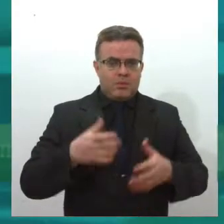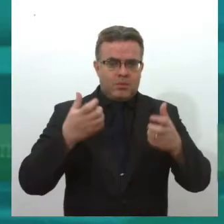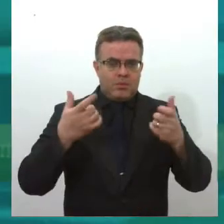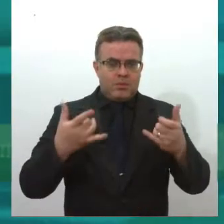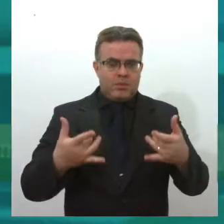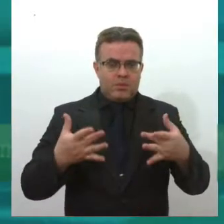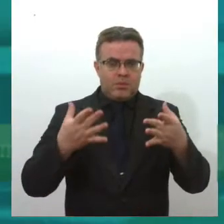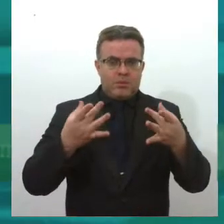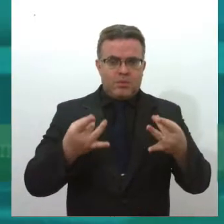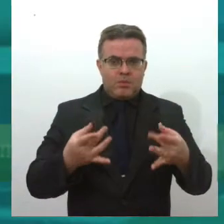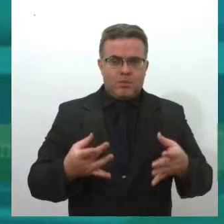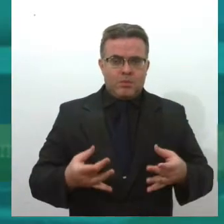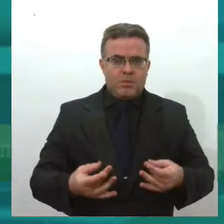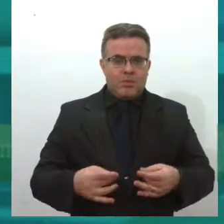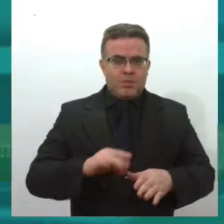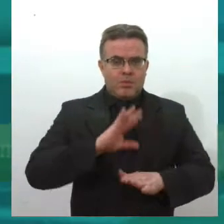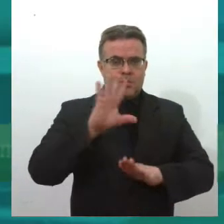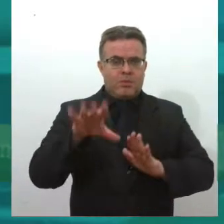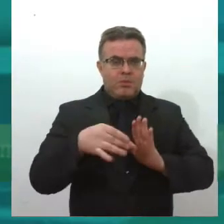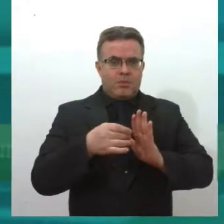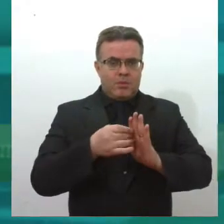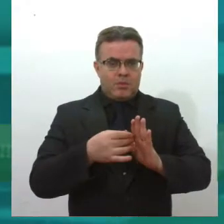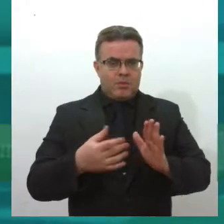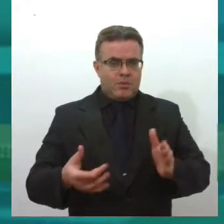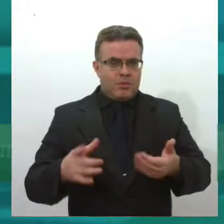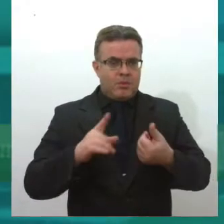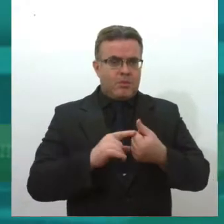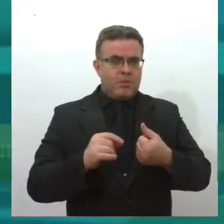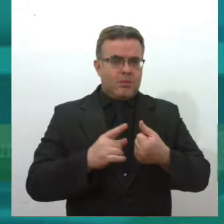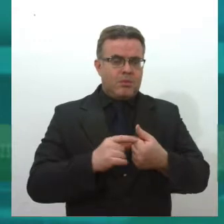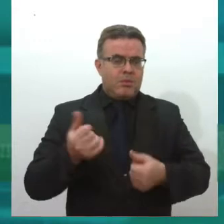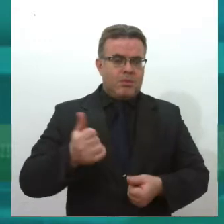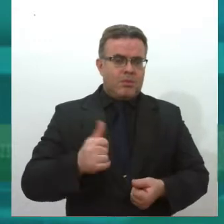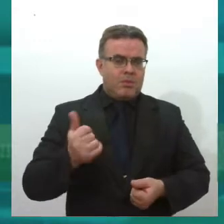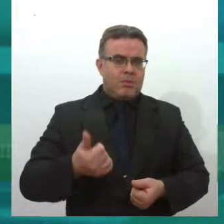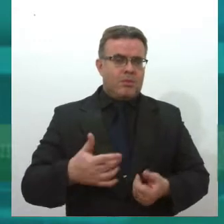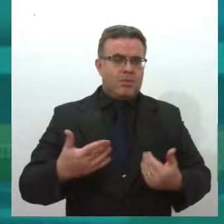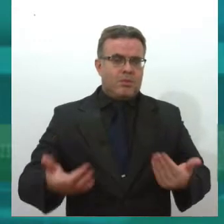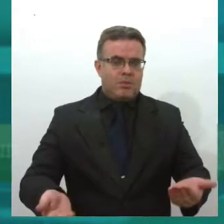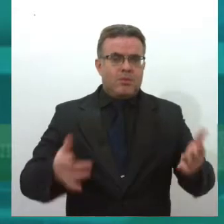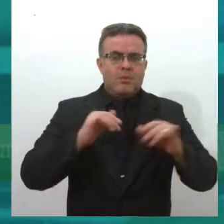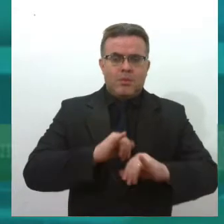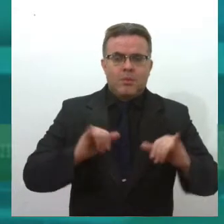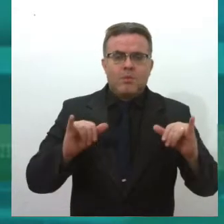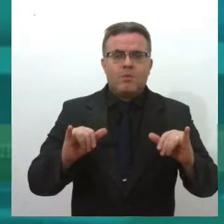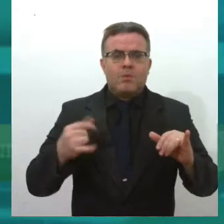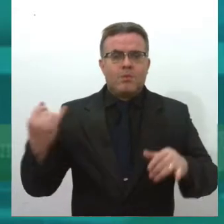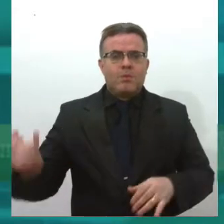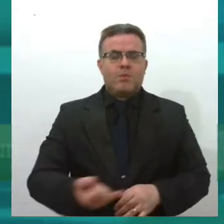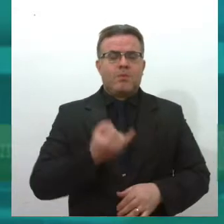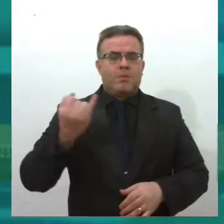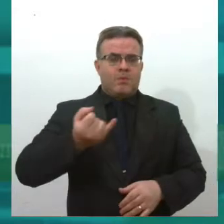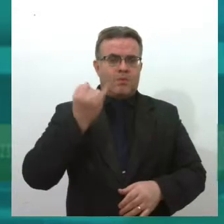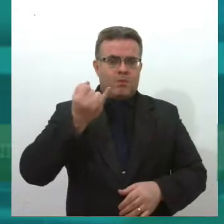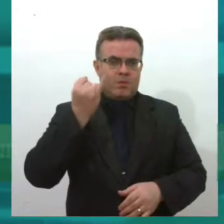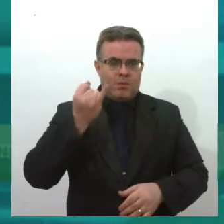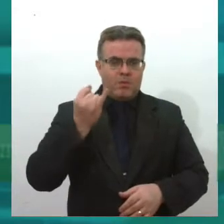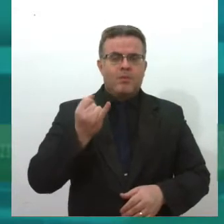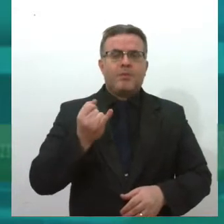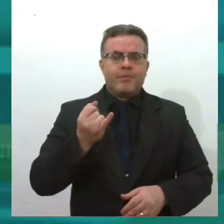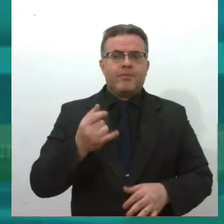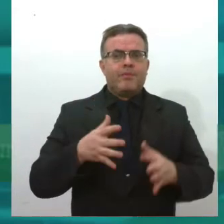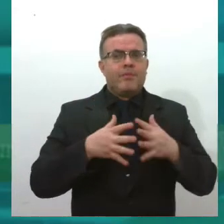propriedade, abordou aspectos do artigo 11, e eu diria que esse é um dos pontos cruciais do